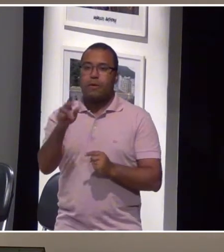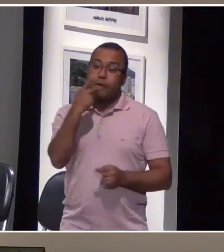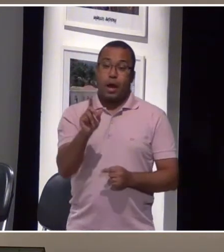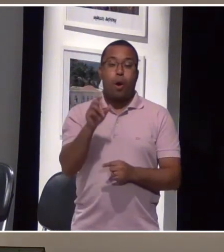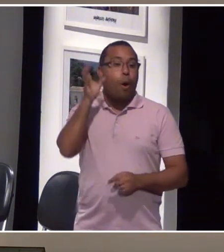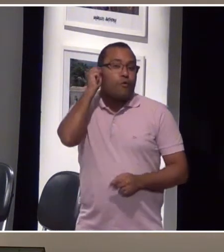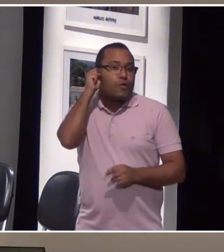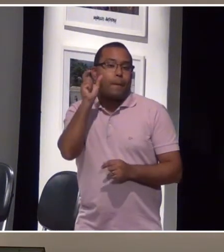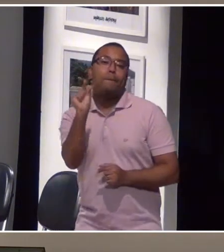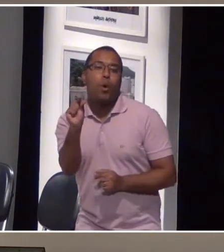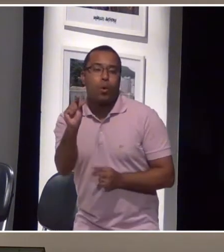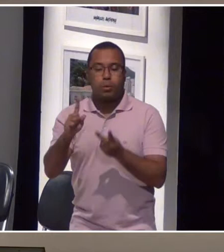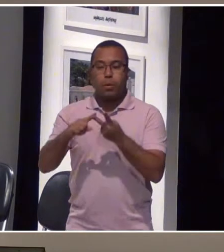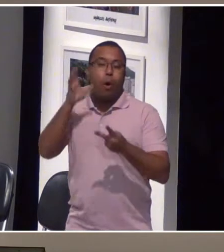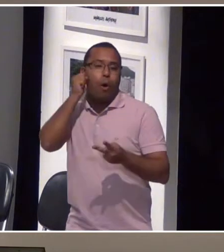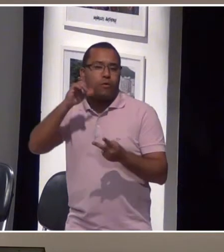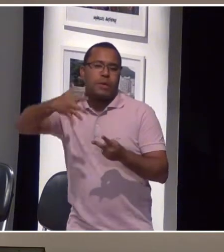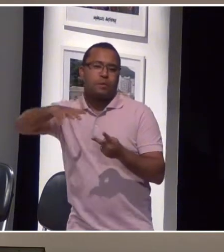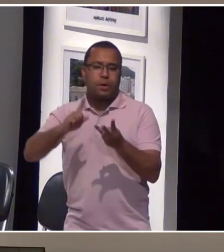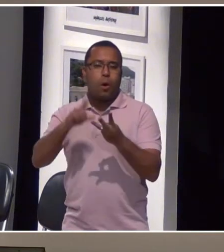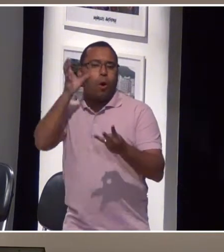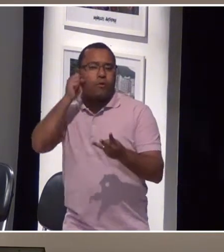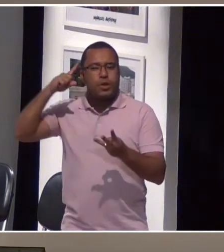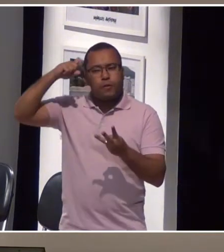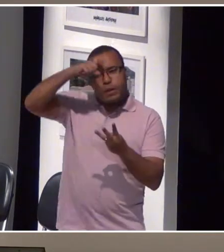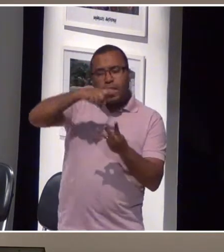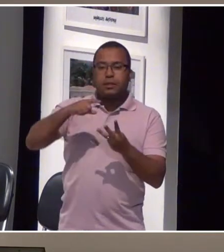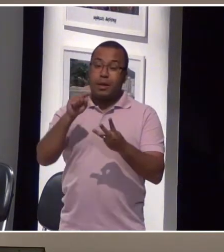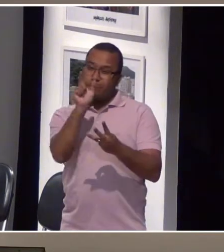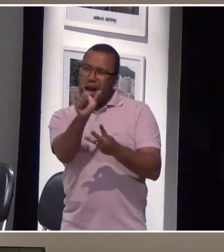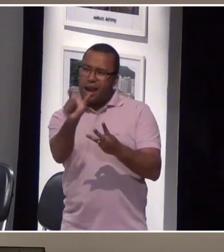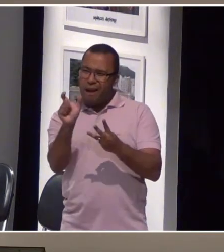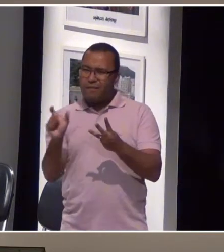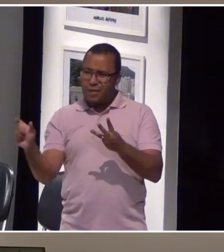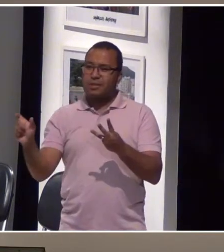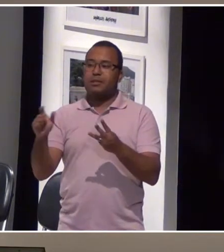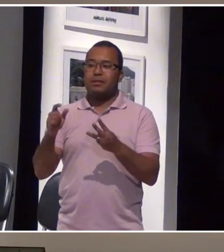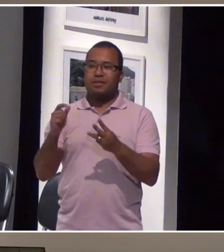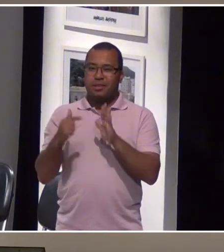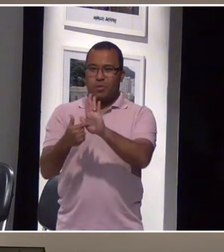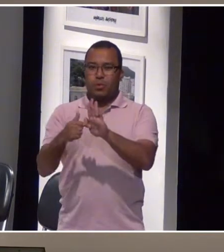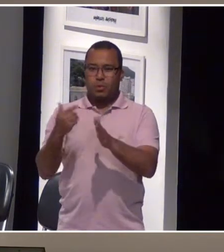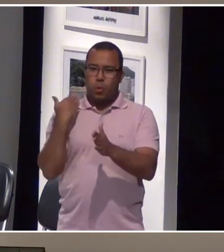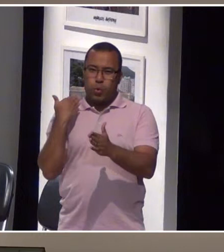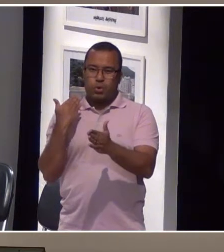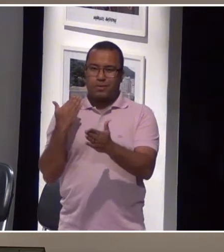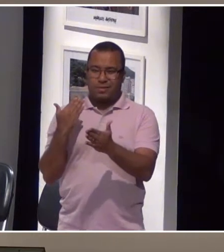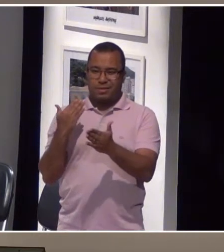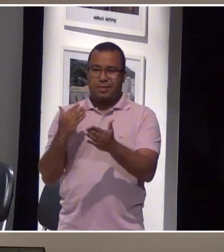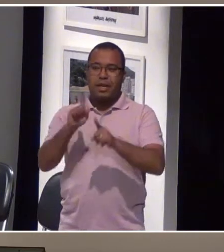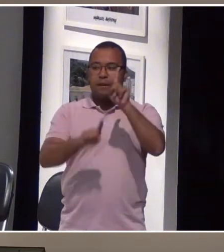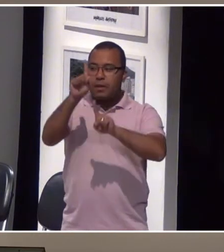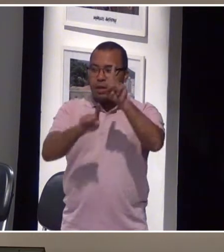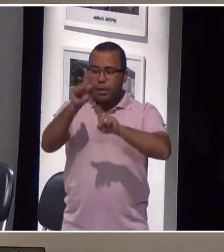ouve pouco, ouve mais ou menos, ouve com dificuldade, é assim que apareceu no último levantamento. Não é nem